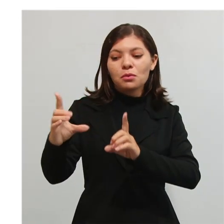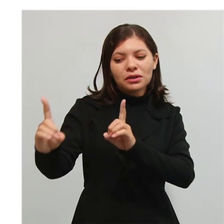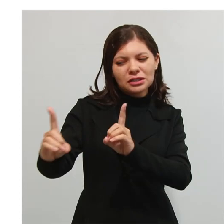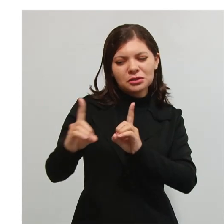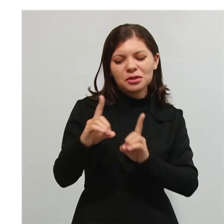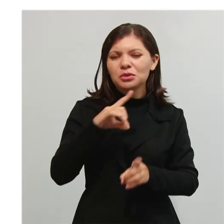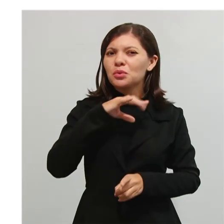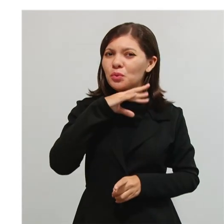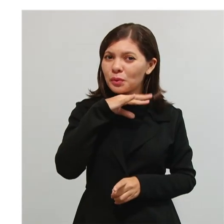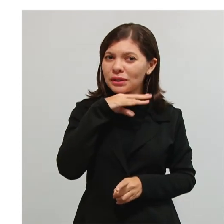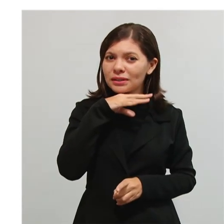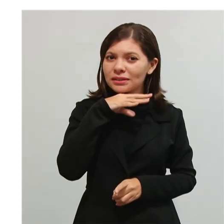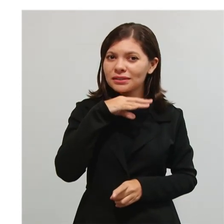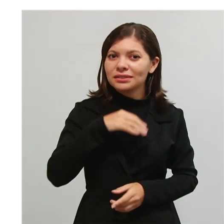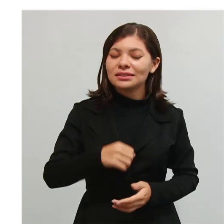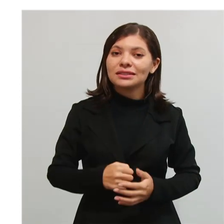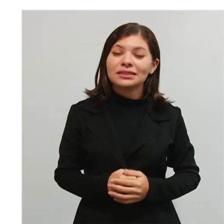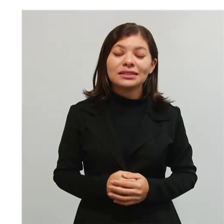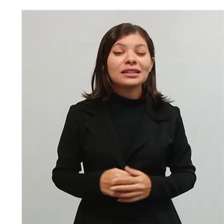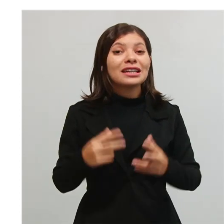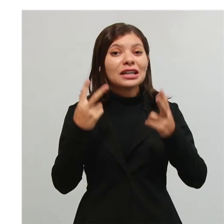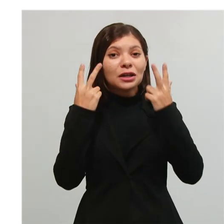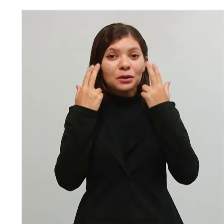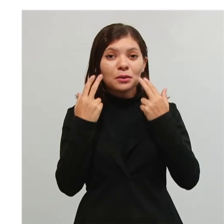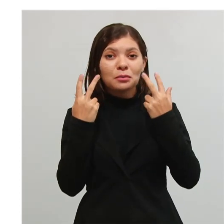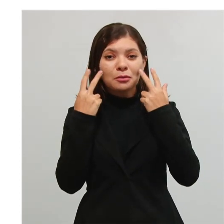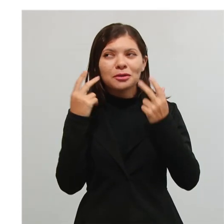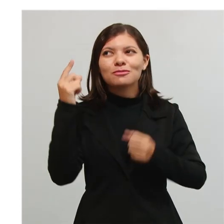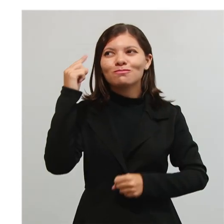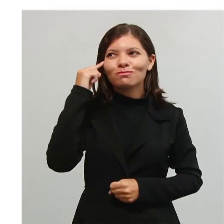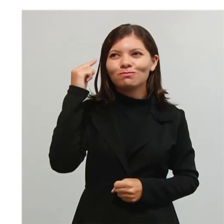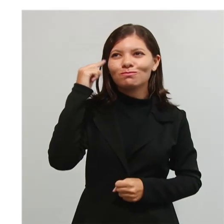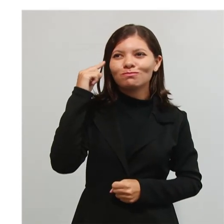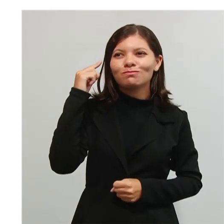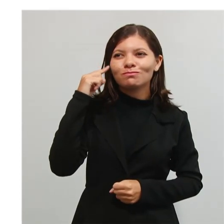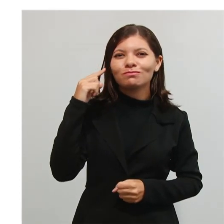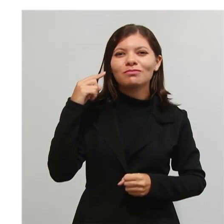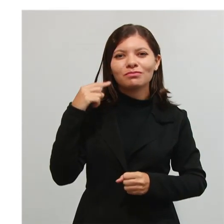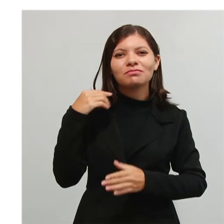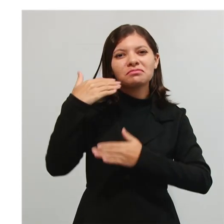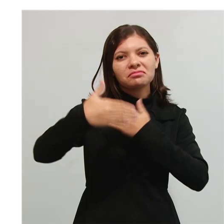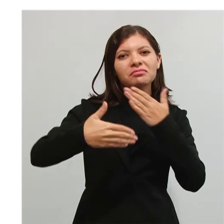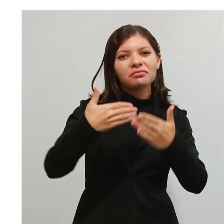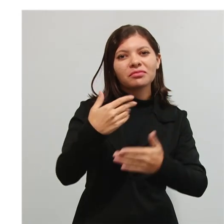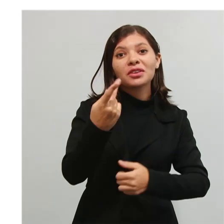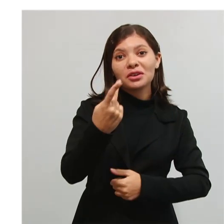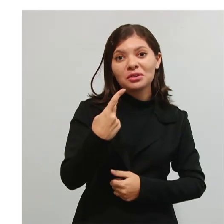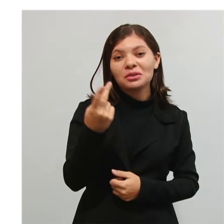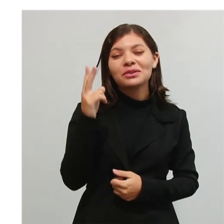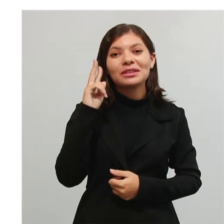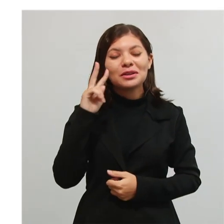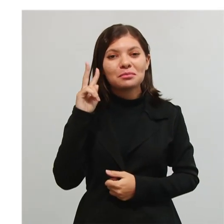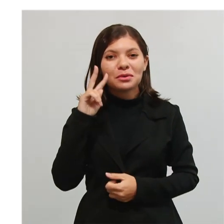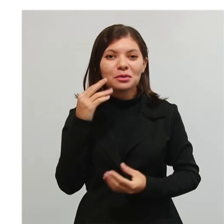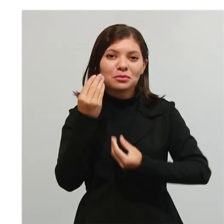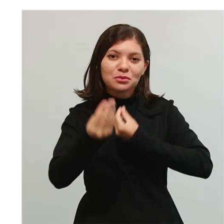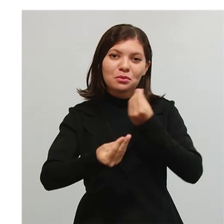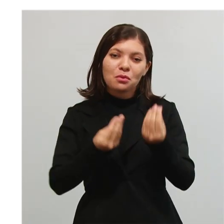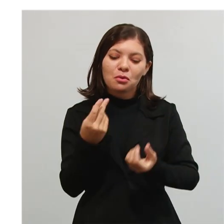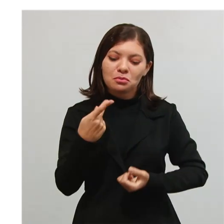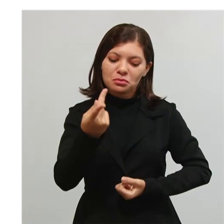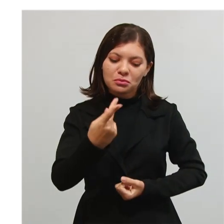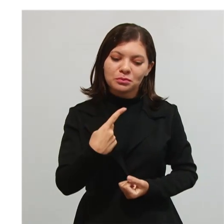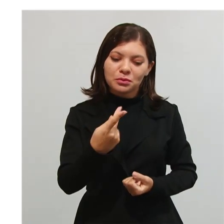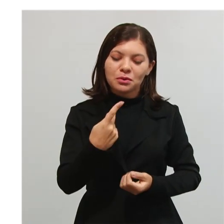ruim geralmente isso fica na nossa mente porque nós nos recordamos da forma como nós somos